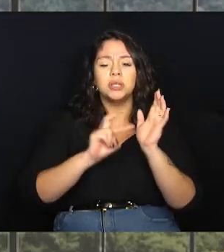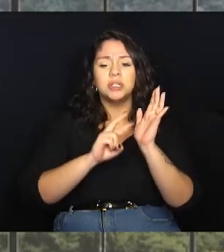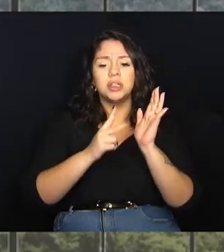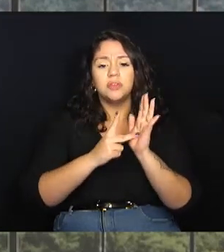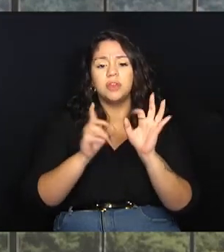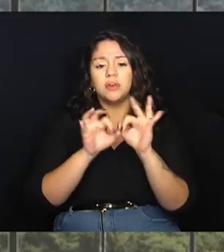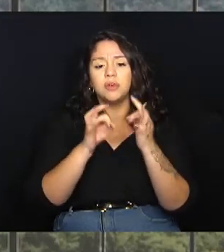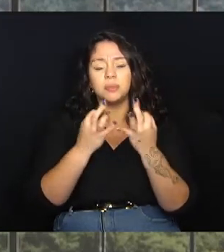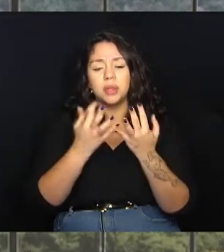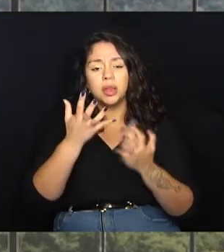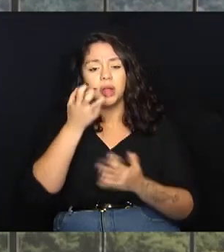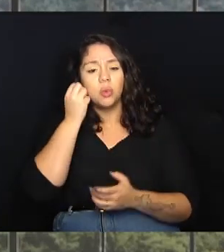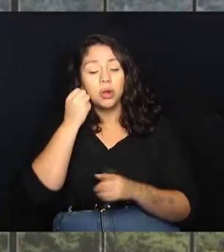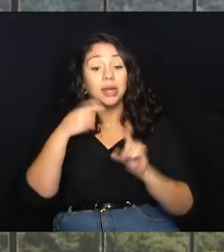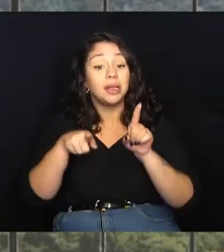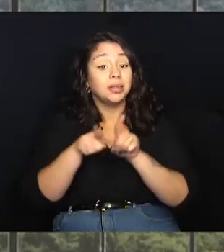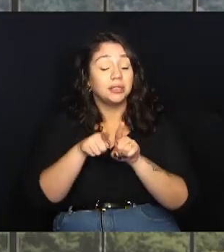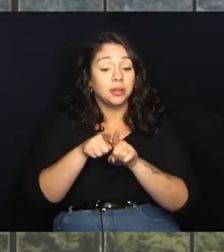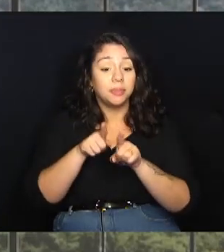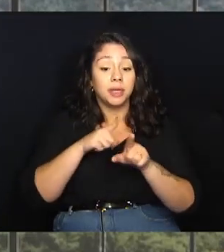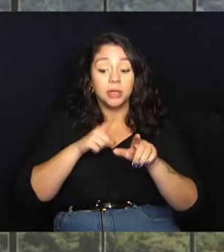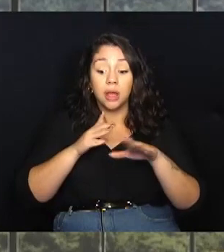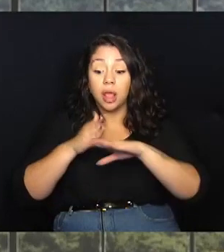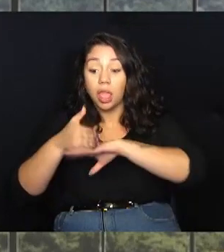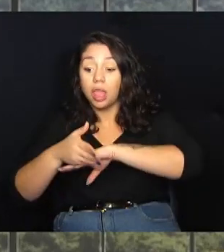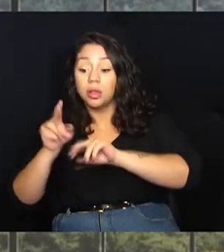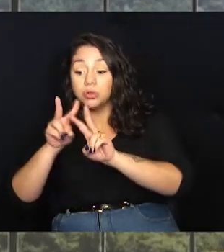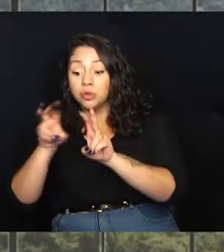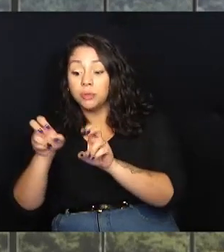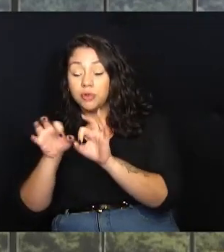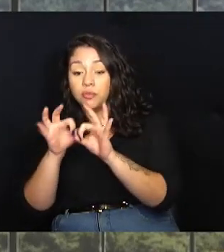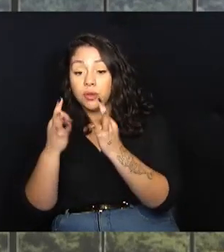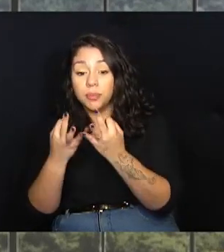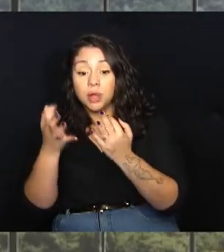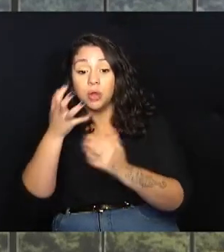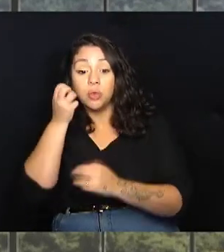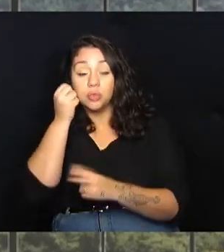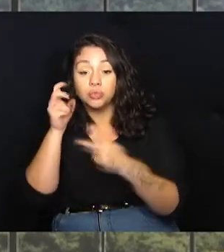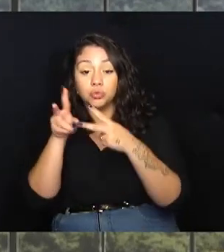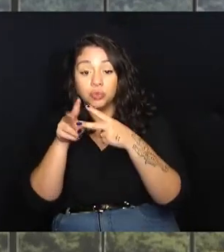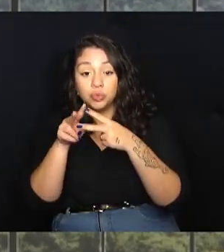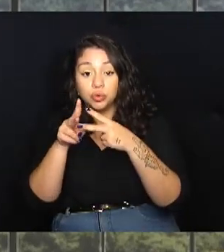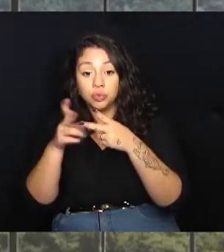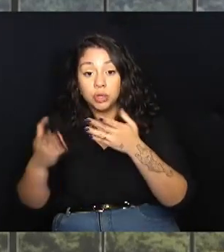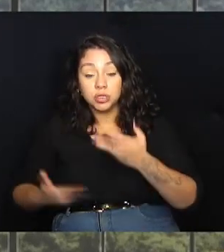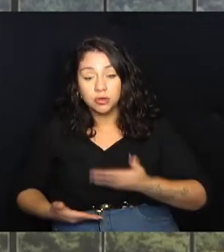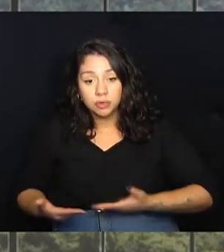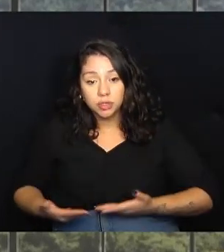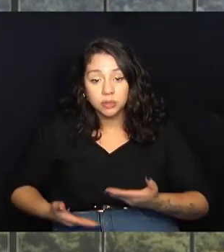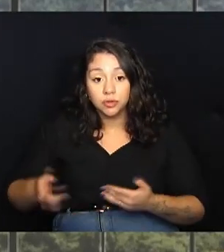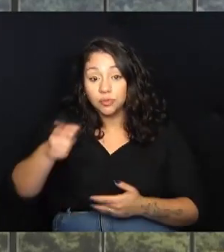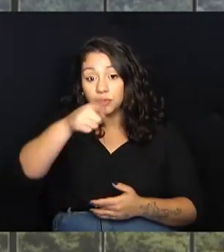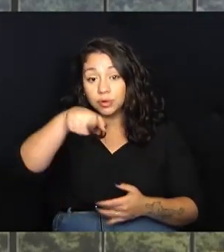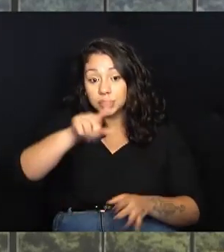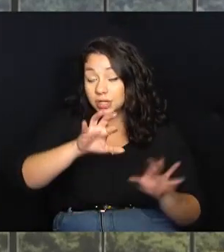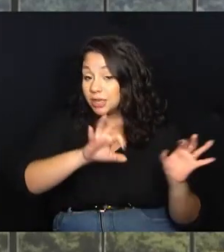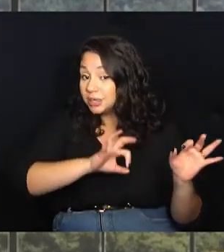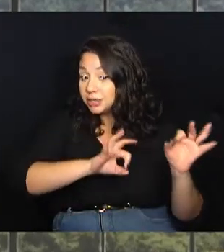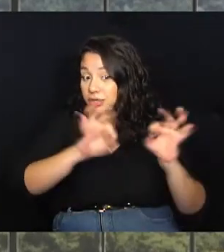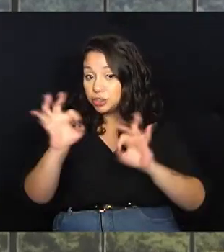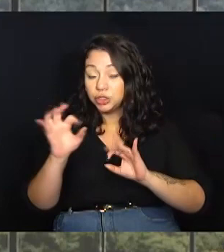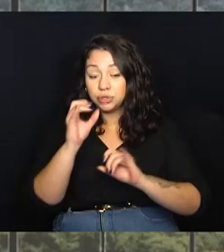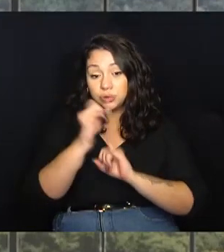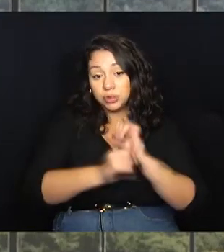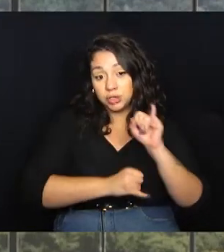você à família acolhedora em detalhes sobre esses dois serviços. Você está nos assistindo pela